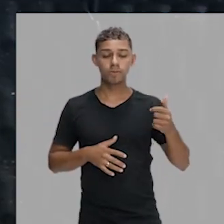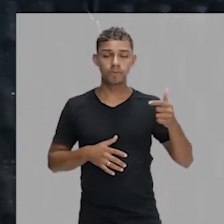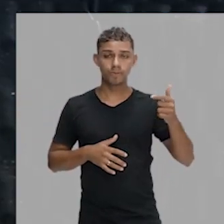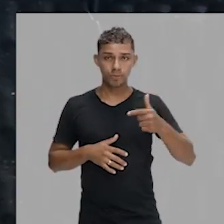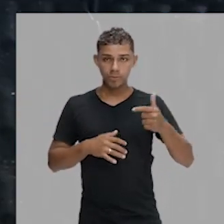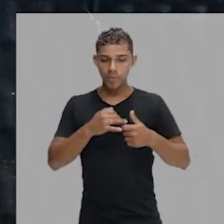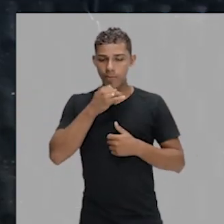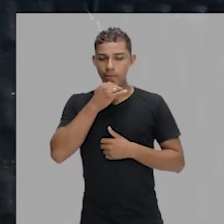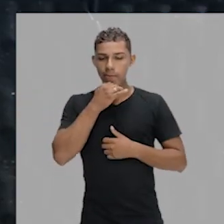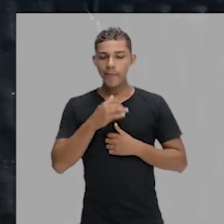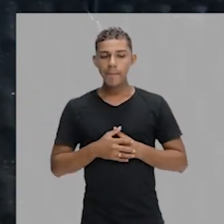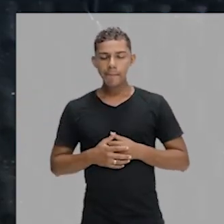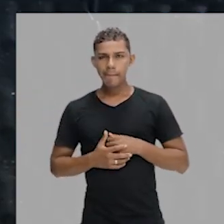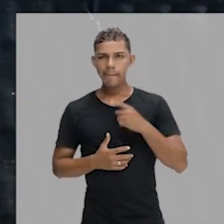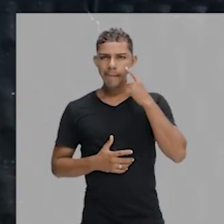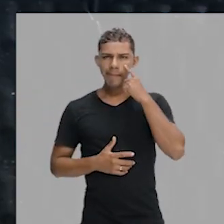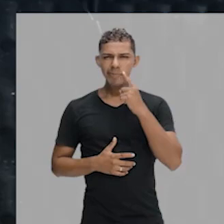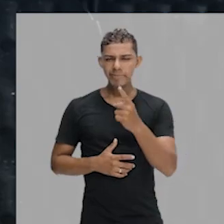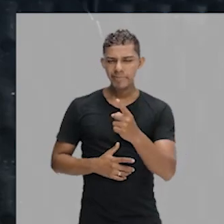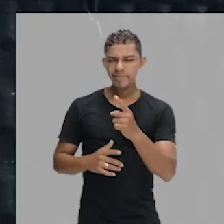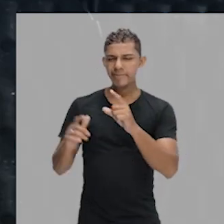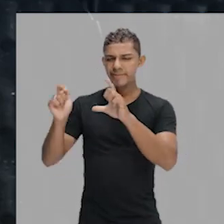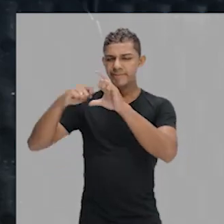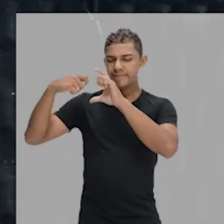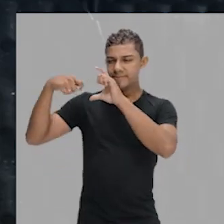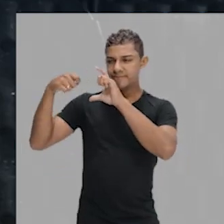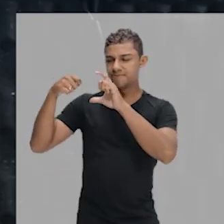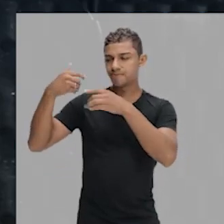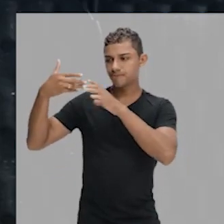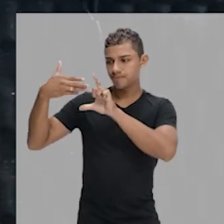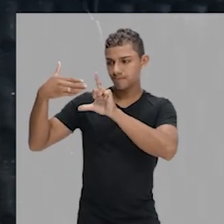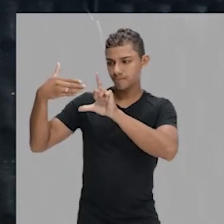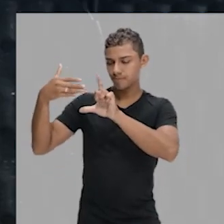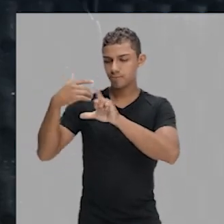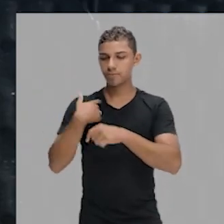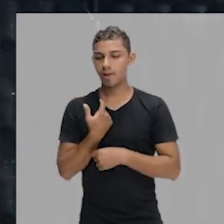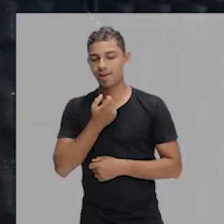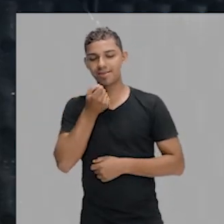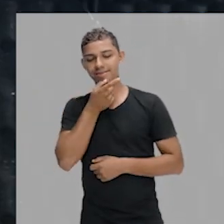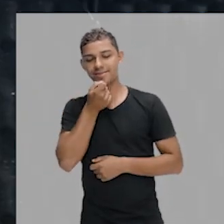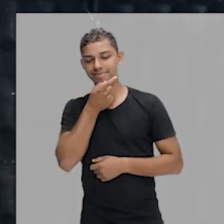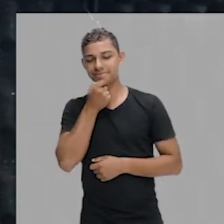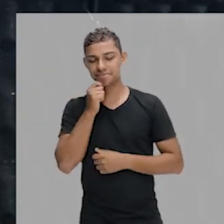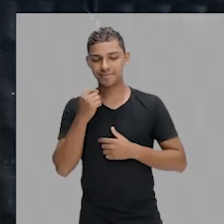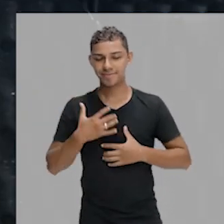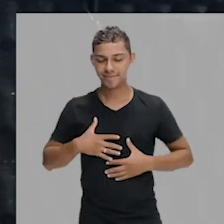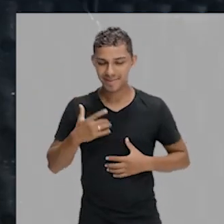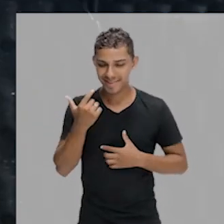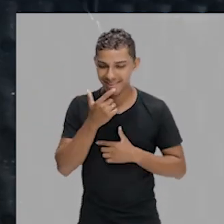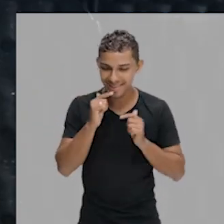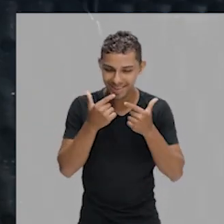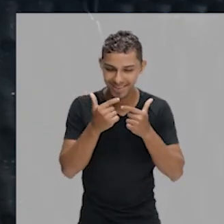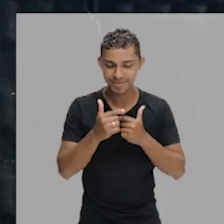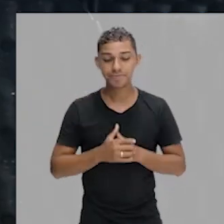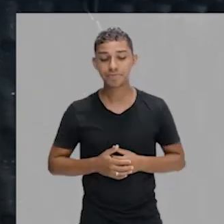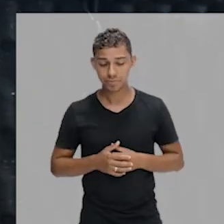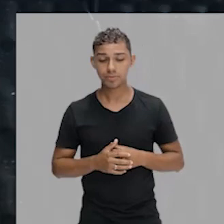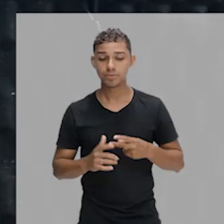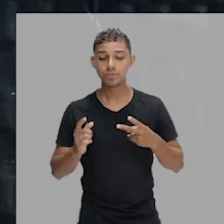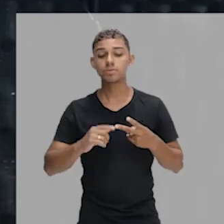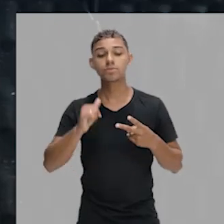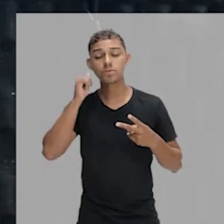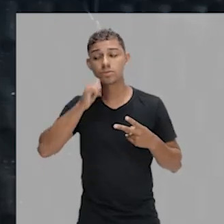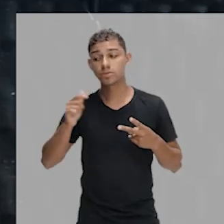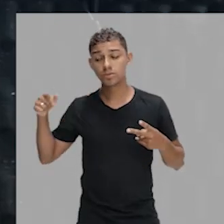assiste séries de comédia. She watches thriller series. Ela assiste séries de suspense.